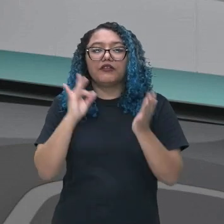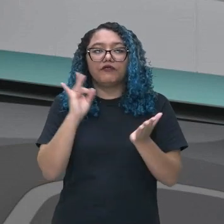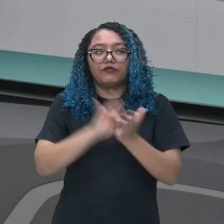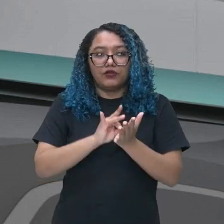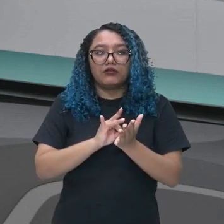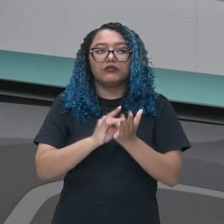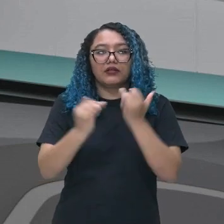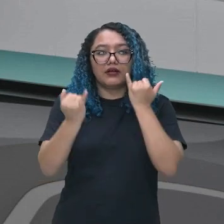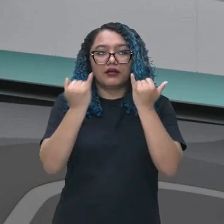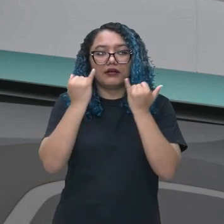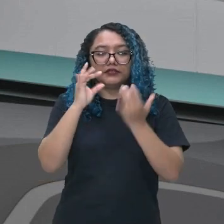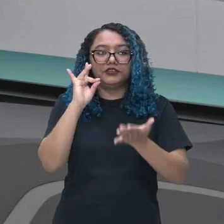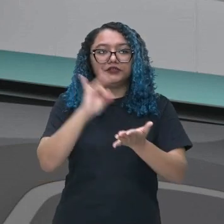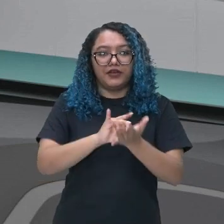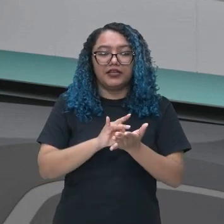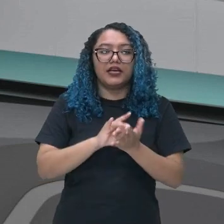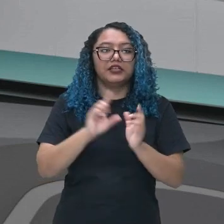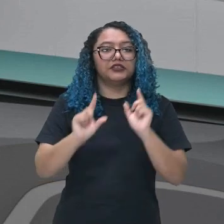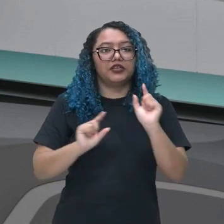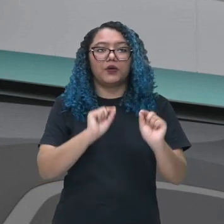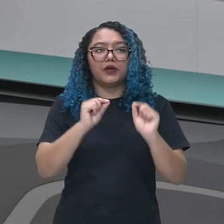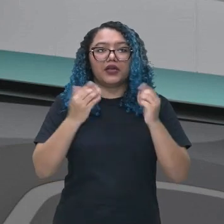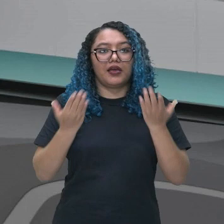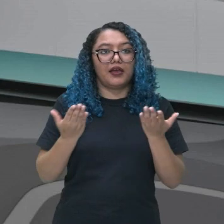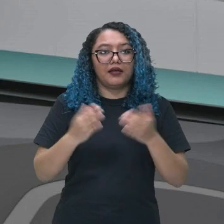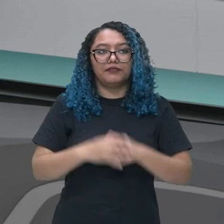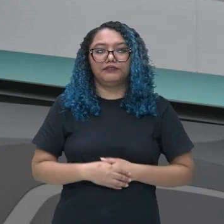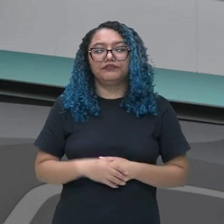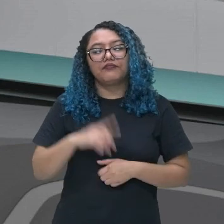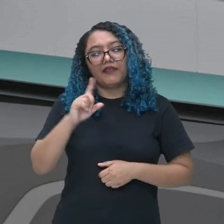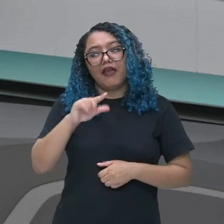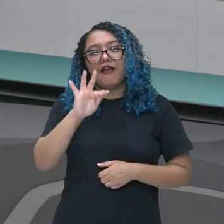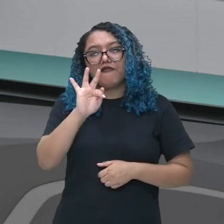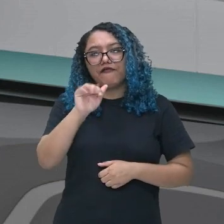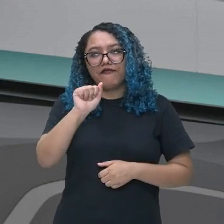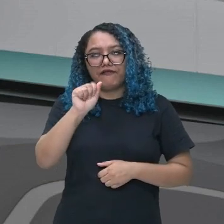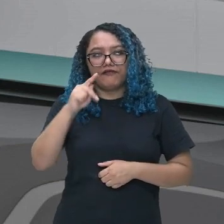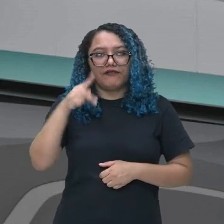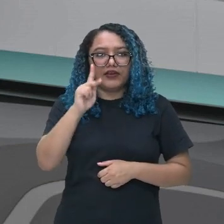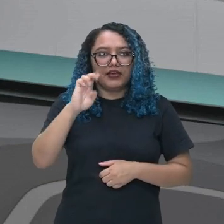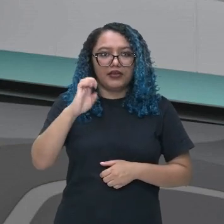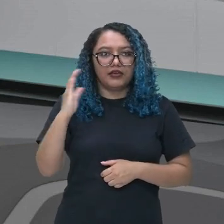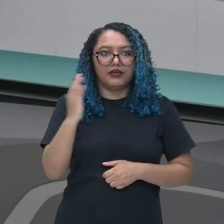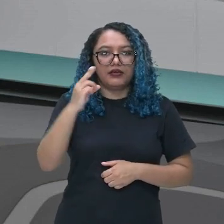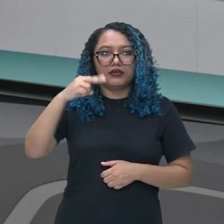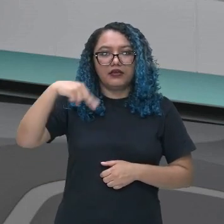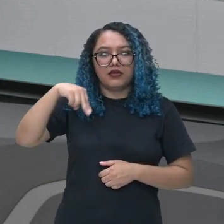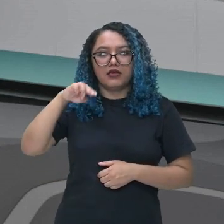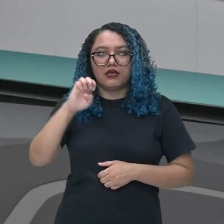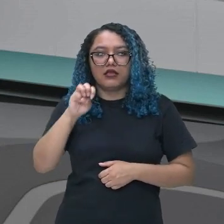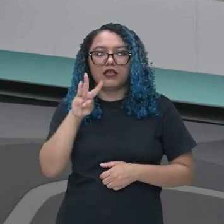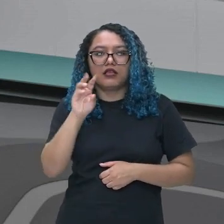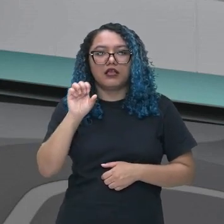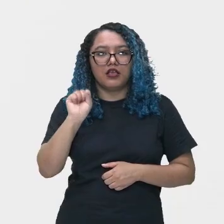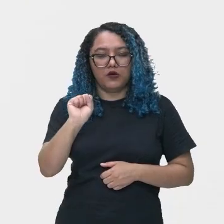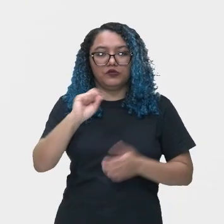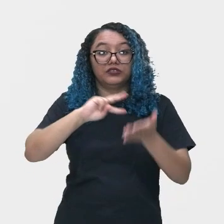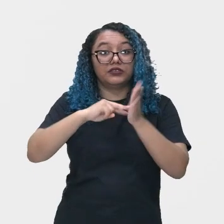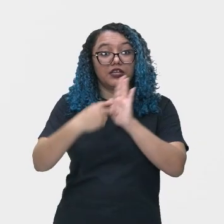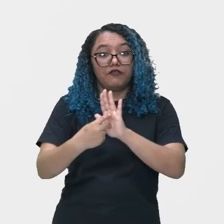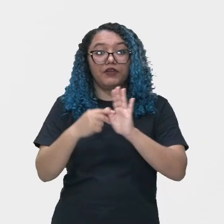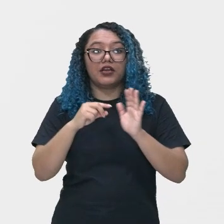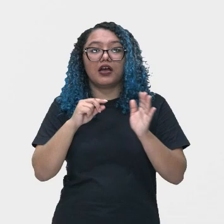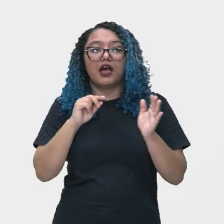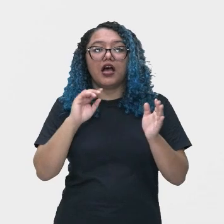sabe, porque eu já dei spoiler aqui, que elas são fake news. O que são fake news? São notícias